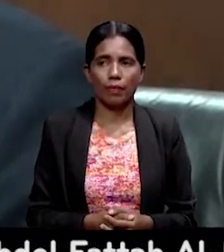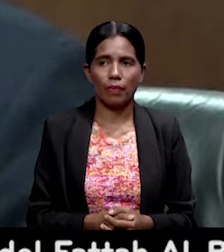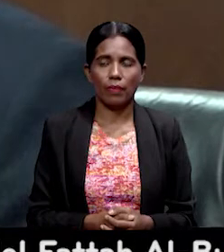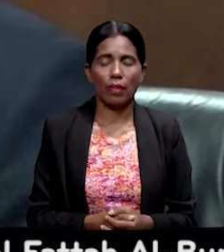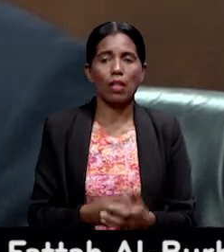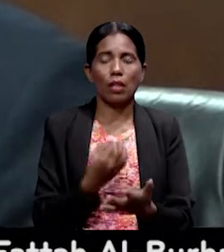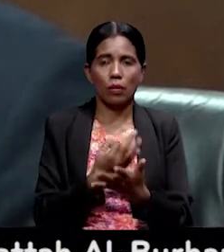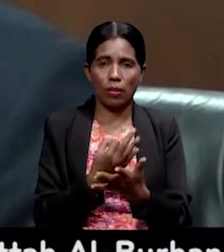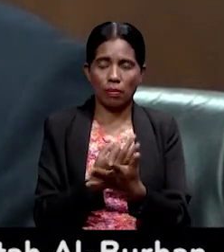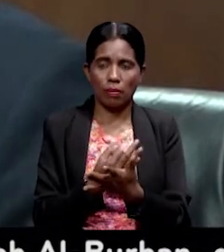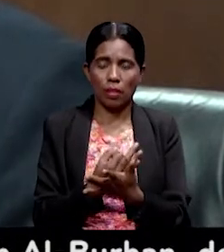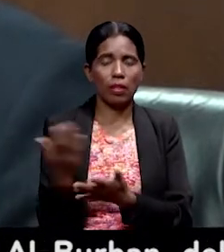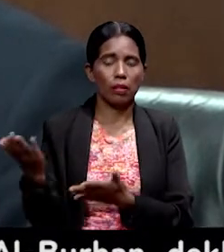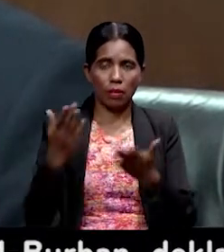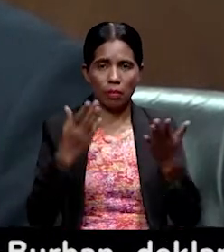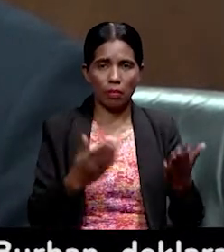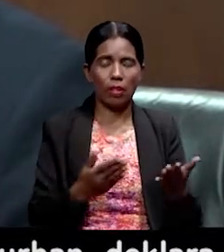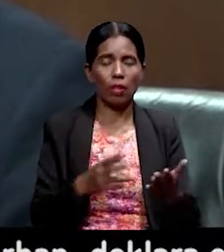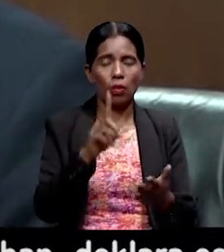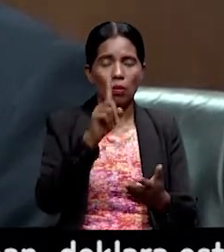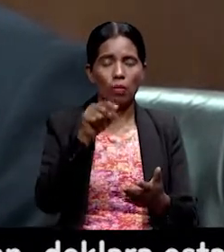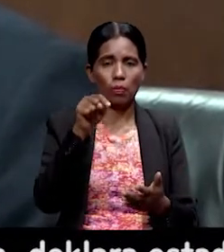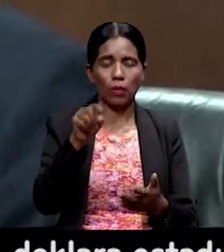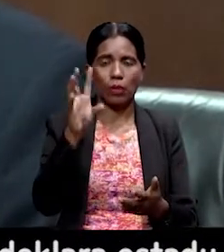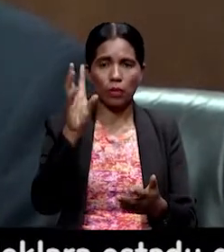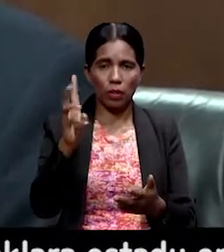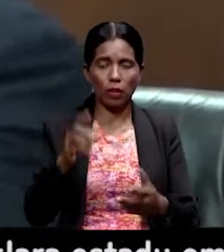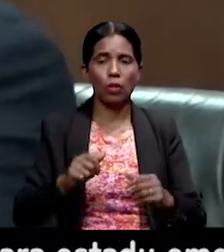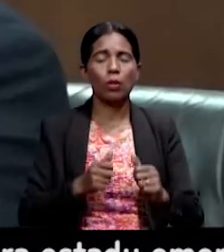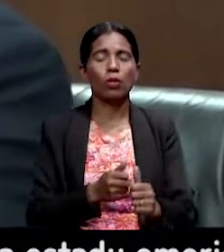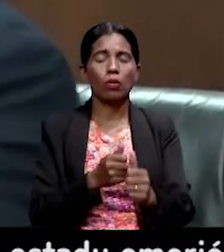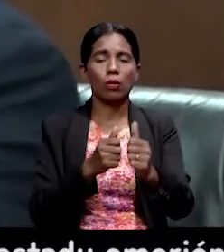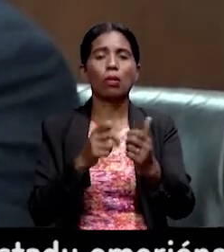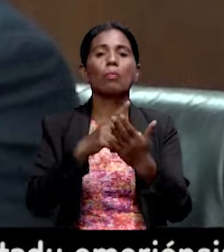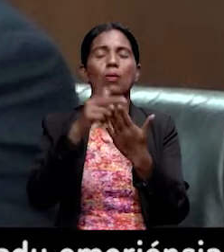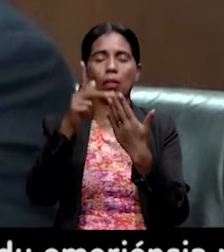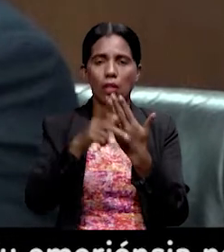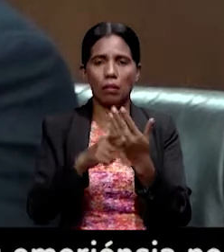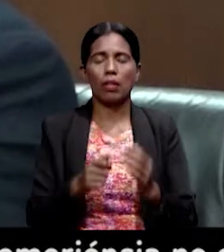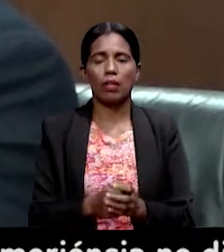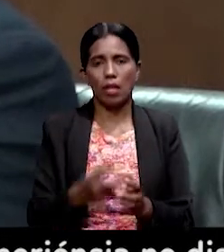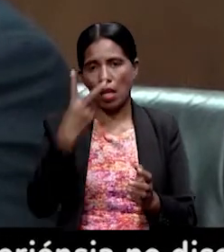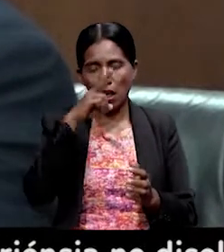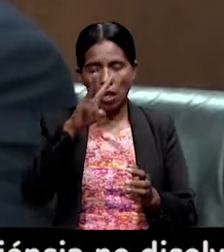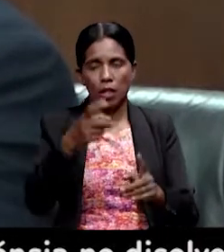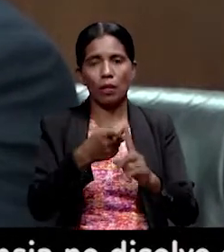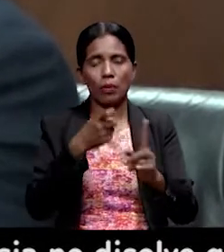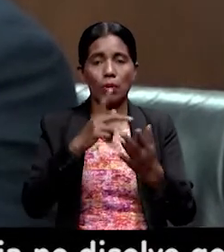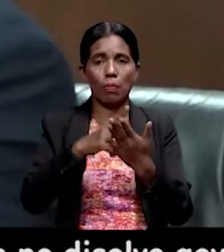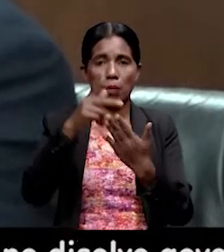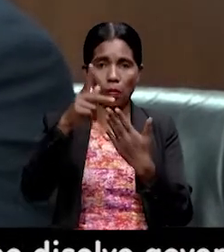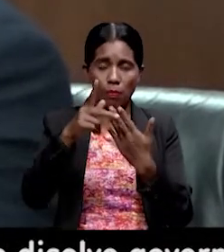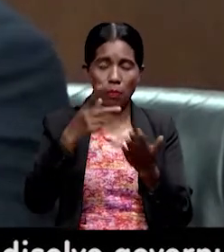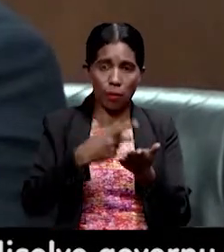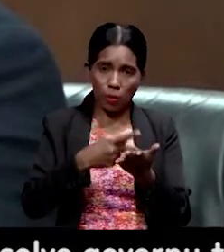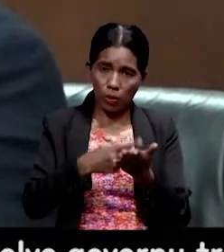orçamento na betama mai 1.6 baseia ba programa totalmente. Hareka ta kusi proposta ser na beia